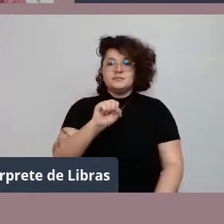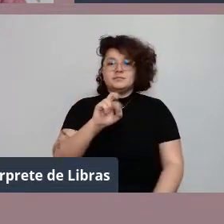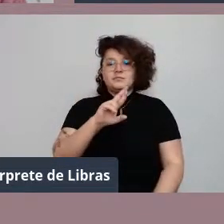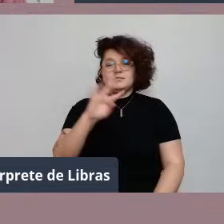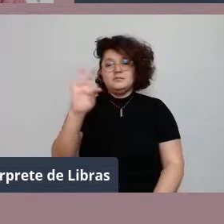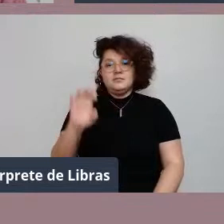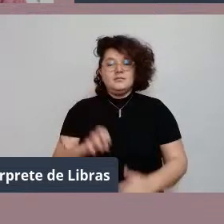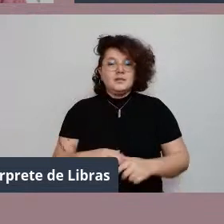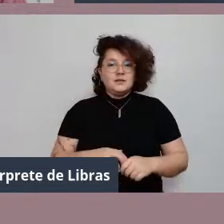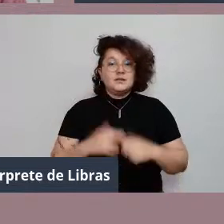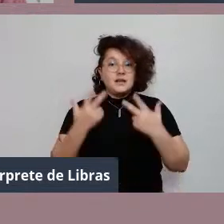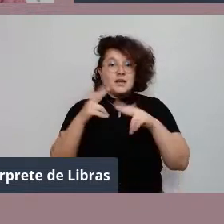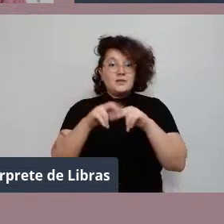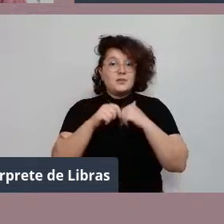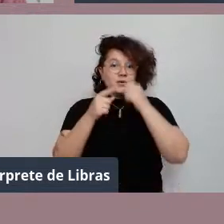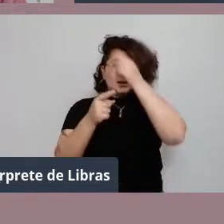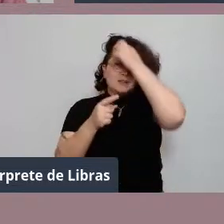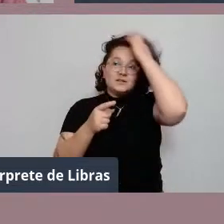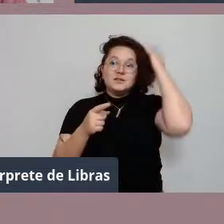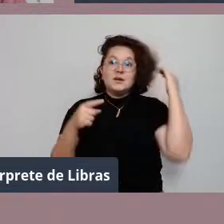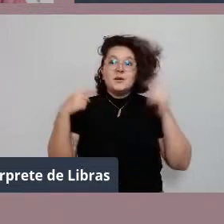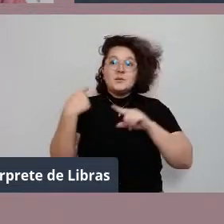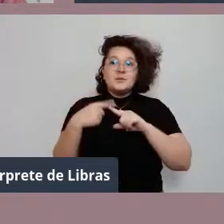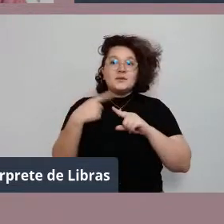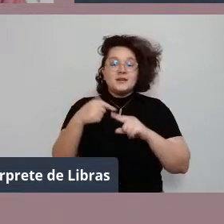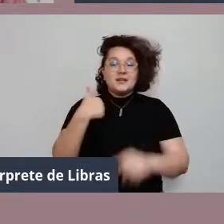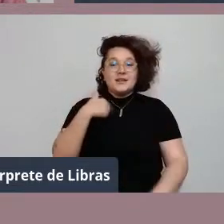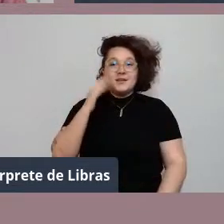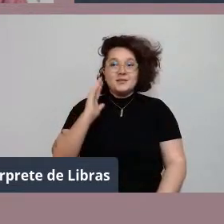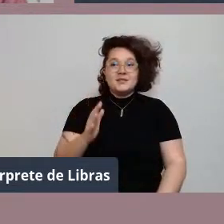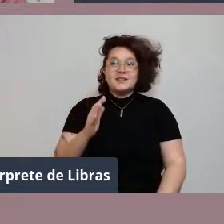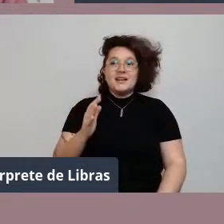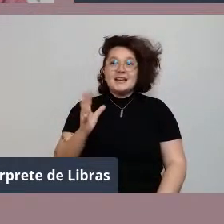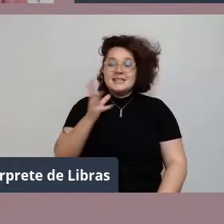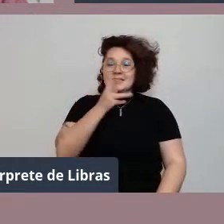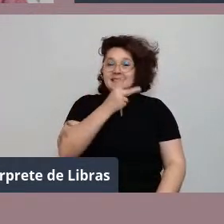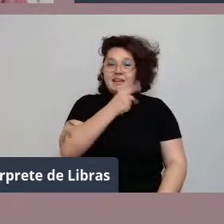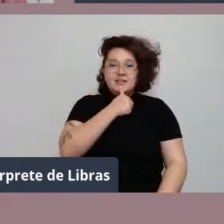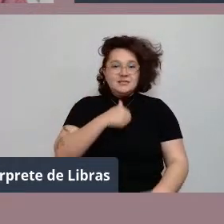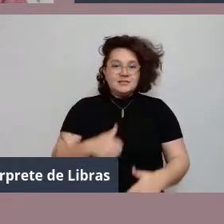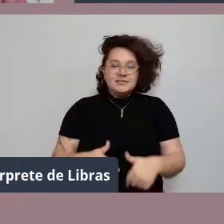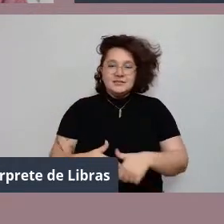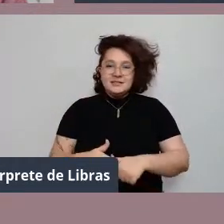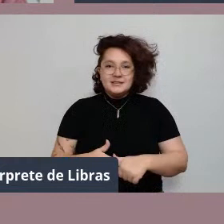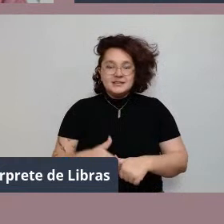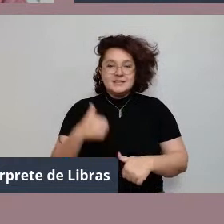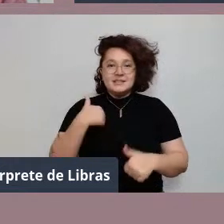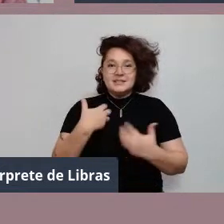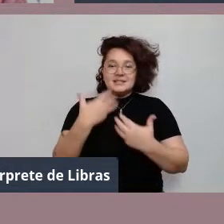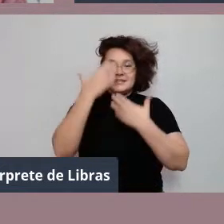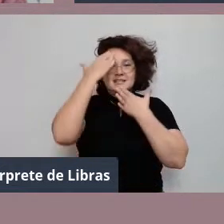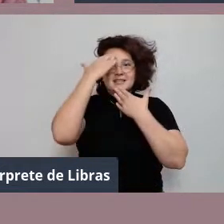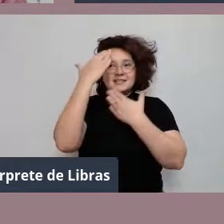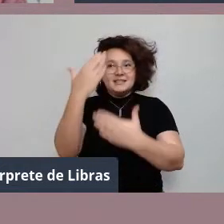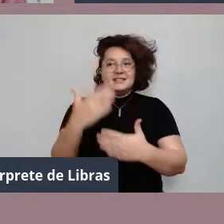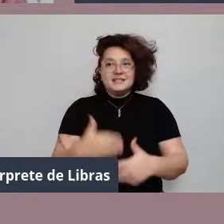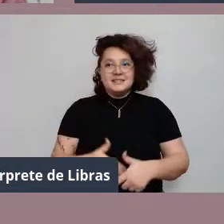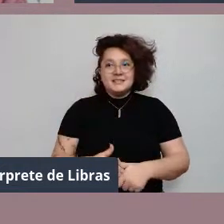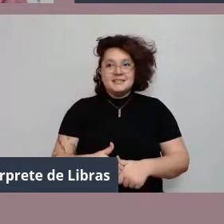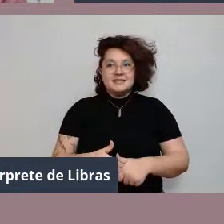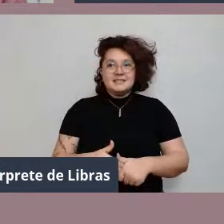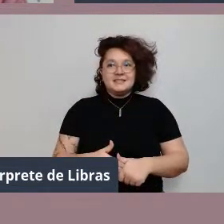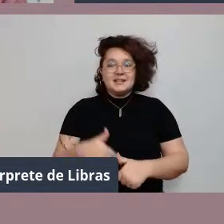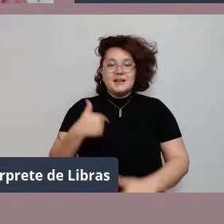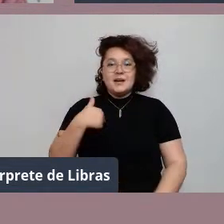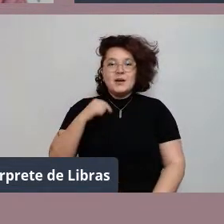Porque eu fiz muita cerimônia com isso. Mas, enfim, queria agradecer também ao Instituto